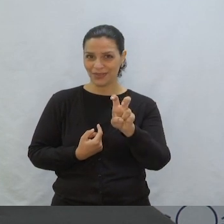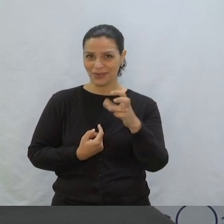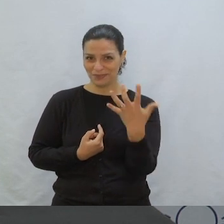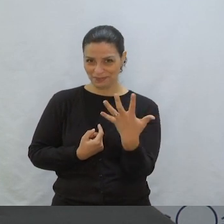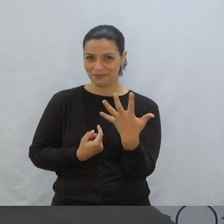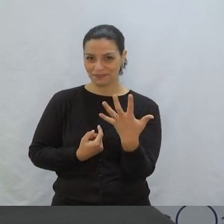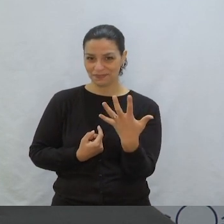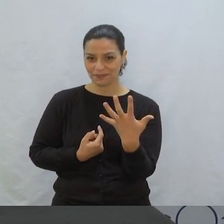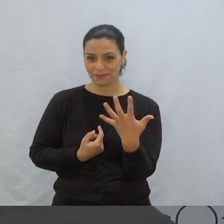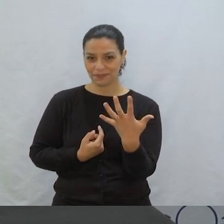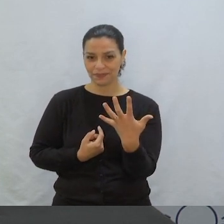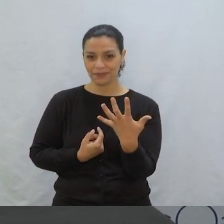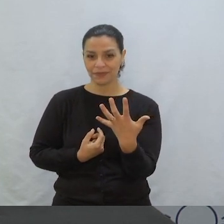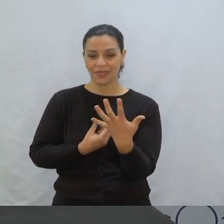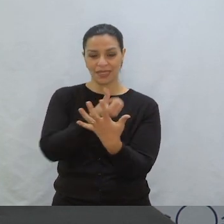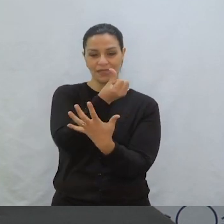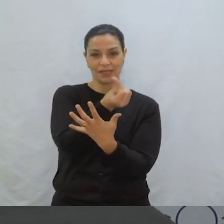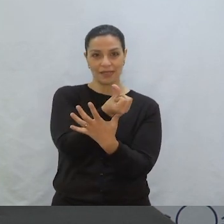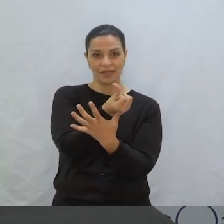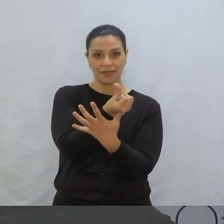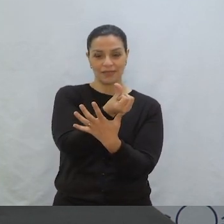4, 5.